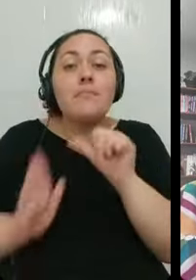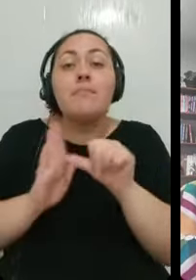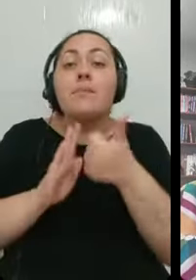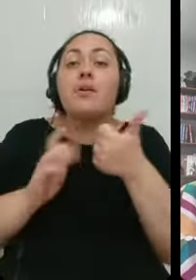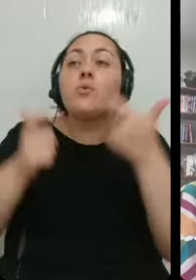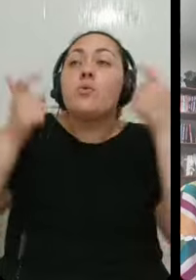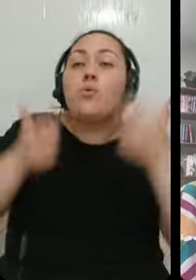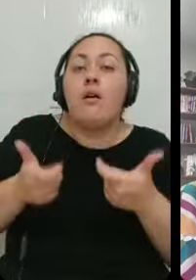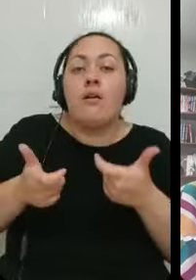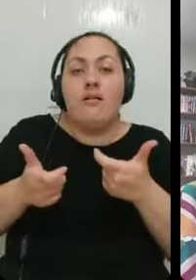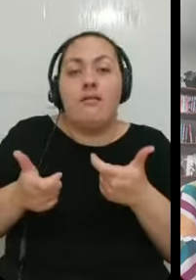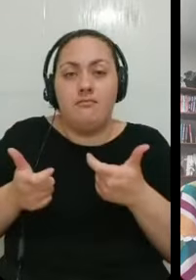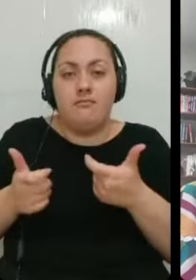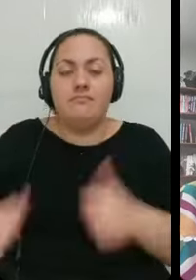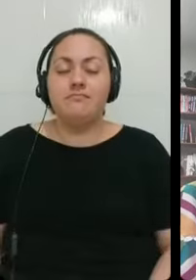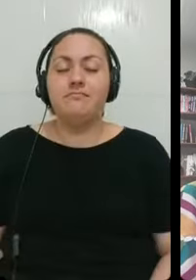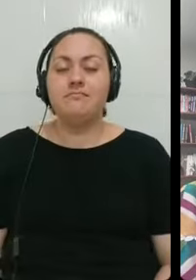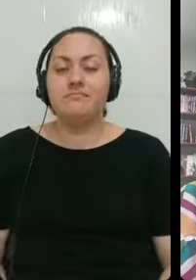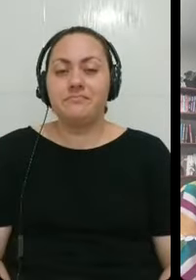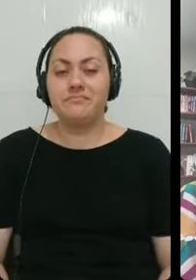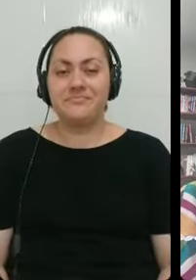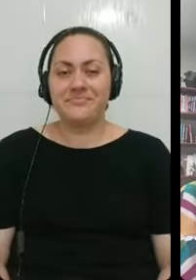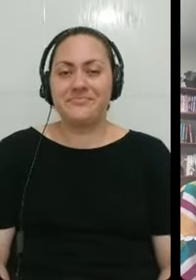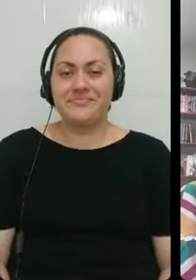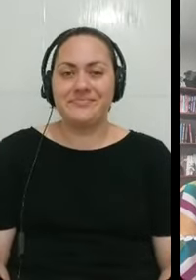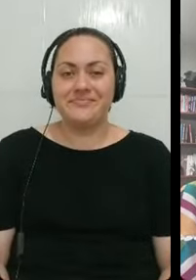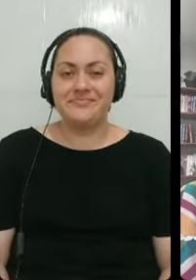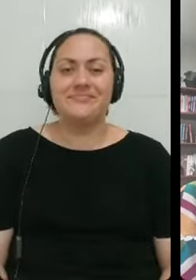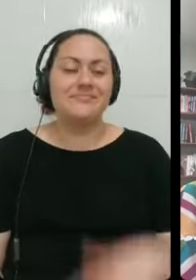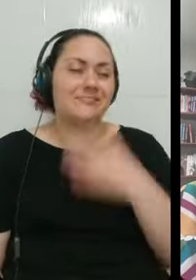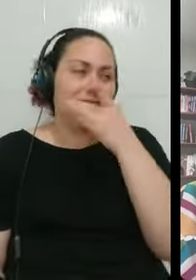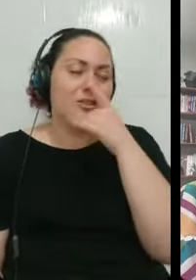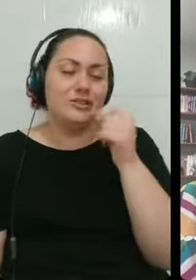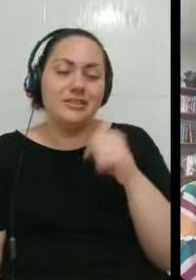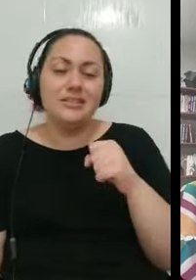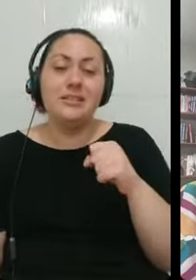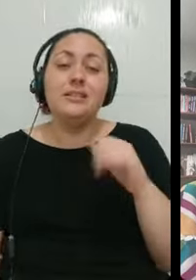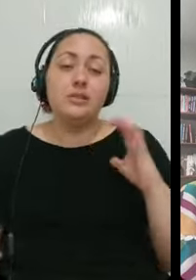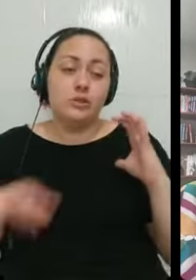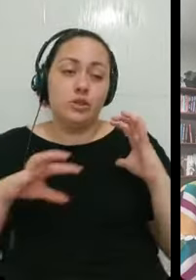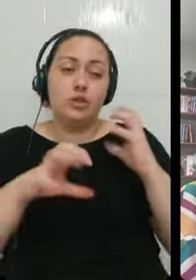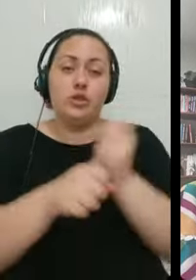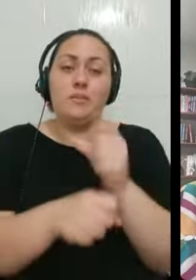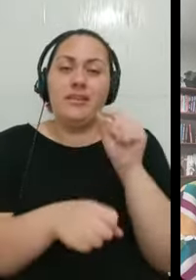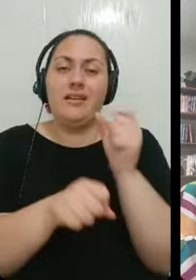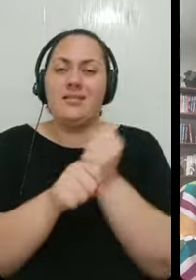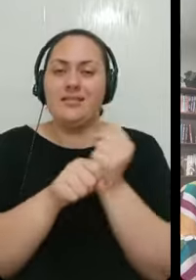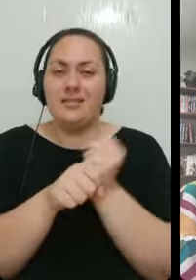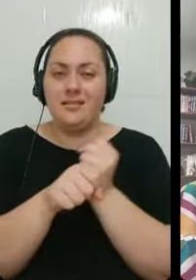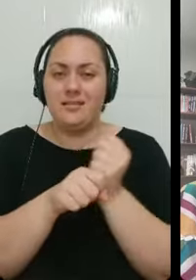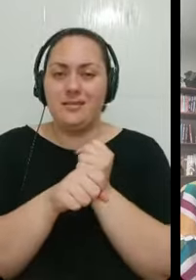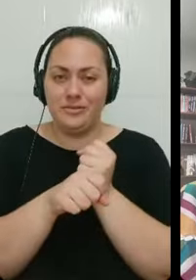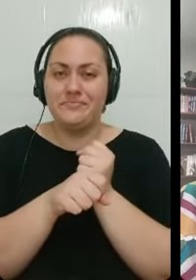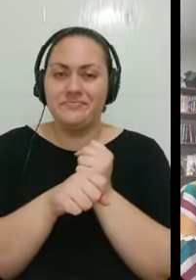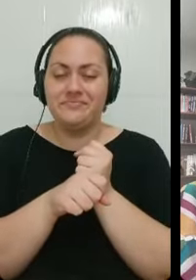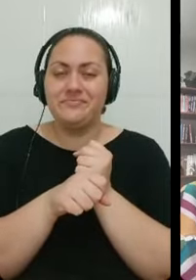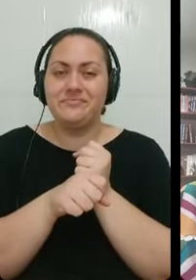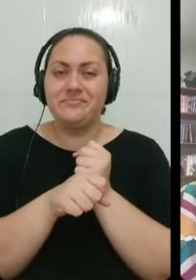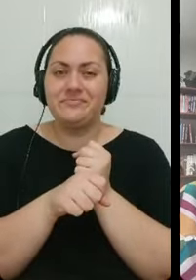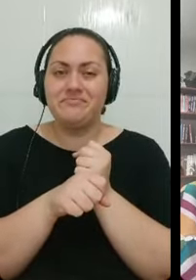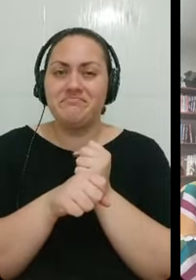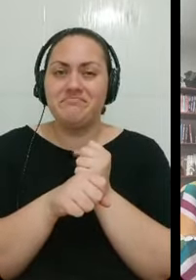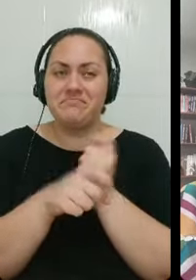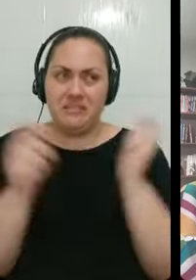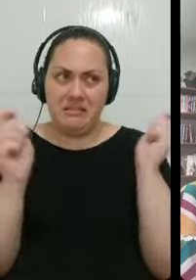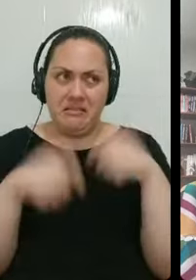vamos trabalhar. Acho que sim. E nesses 10 anos, assim, o que que a gente pode pensar assim